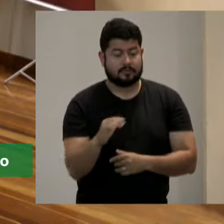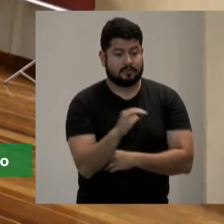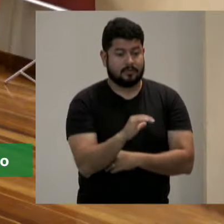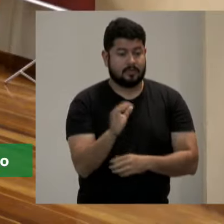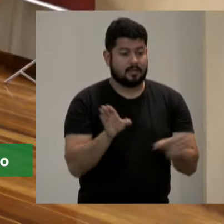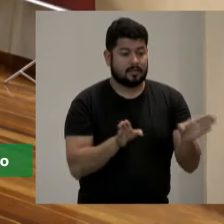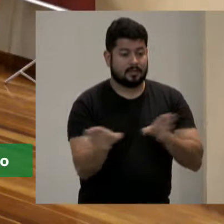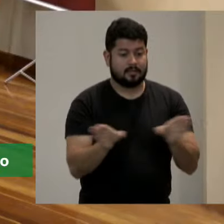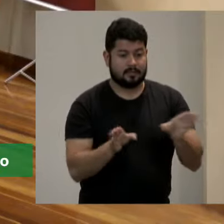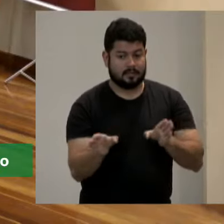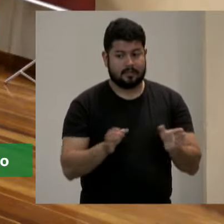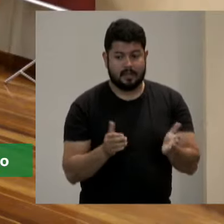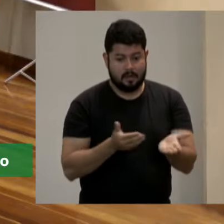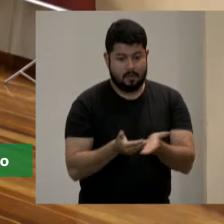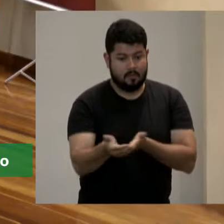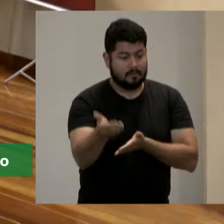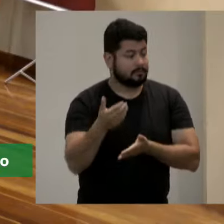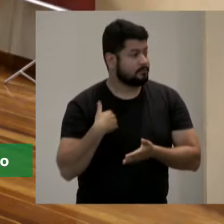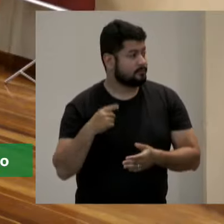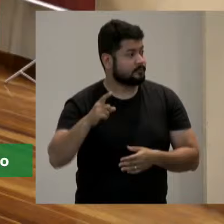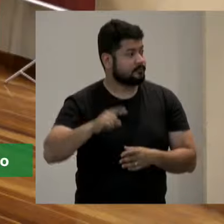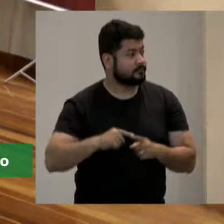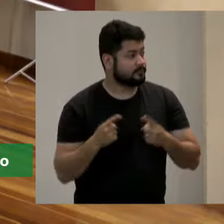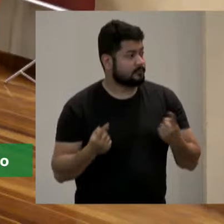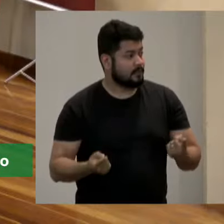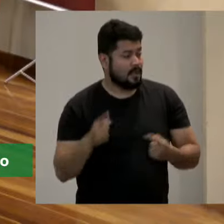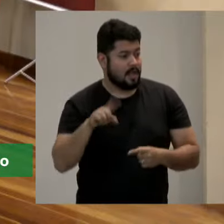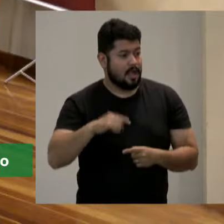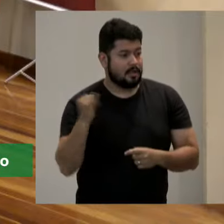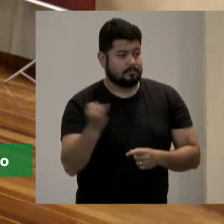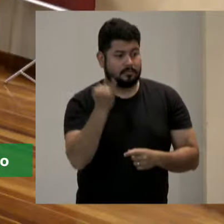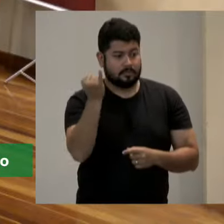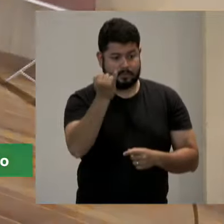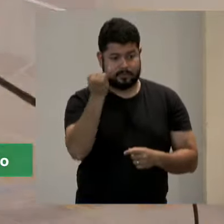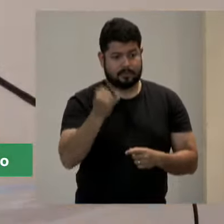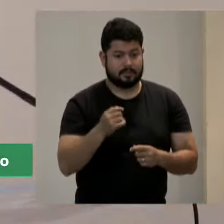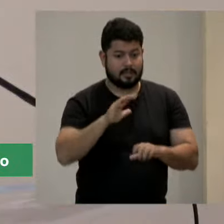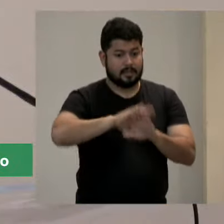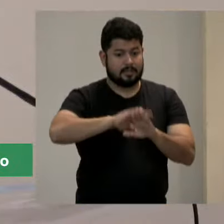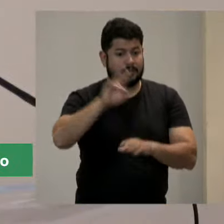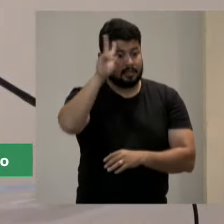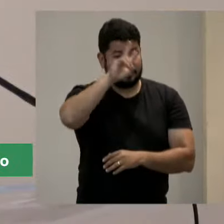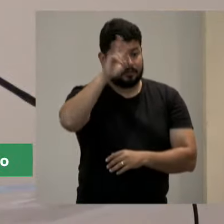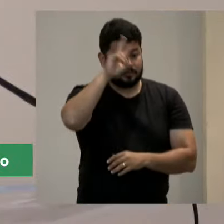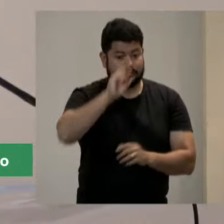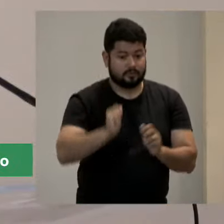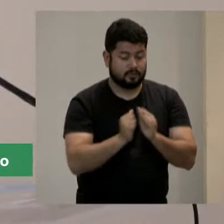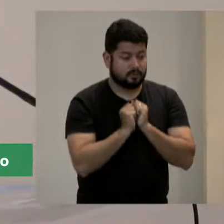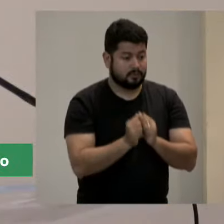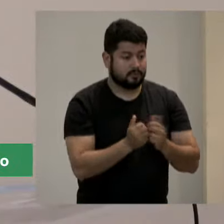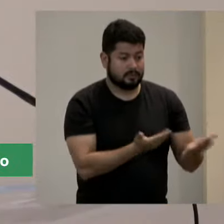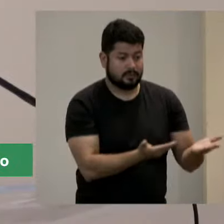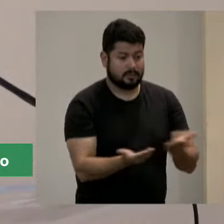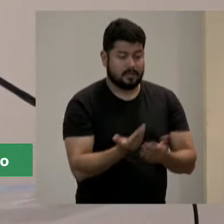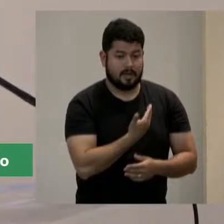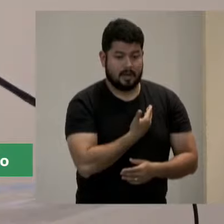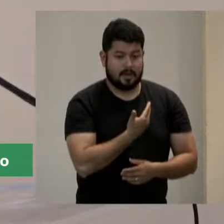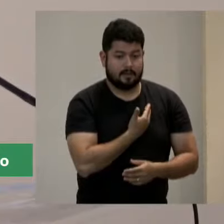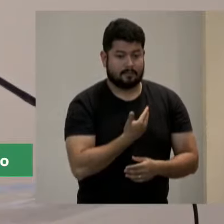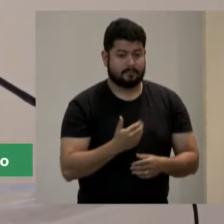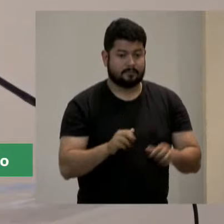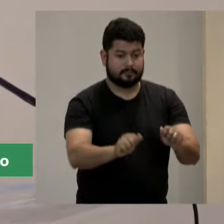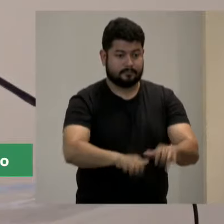desde o início, né? Então, ela é parte muito importante dessa história, junto com as nossas colegas que estão aqui no auditório, né?